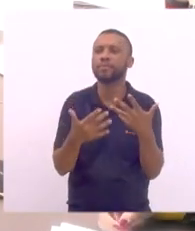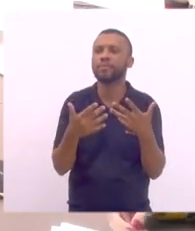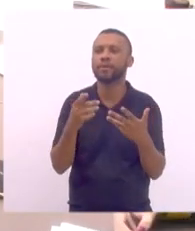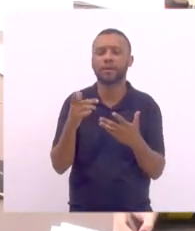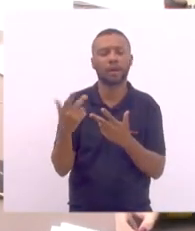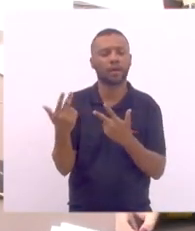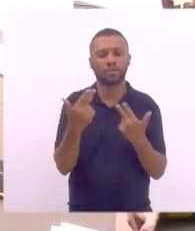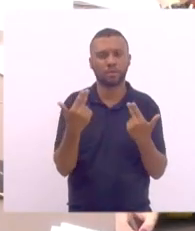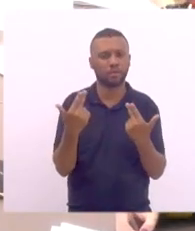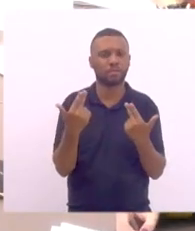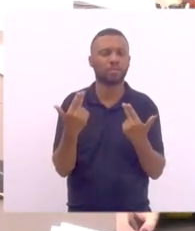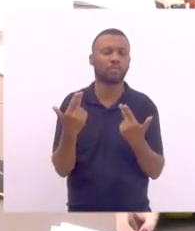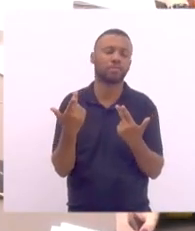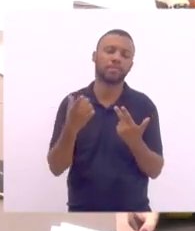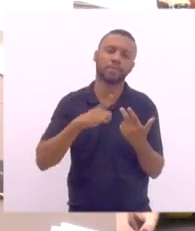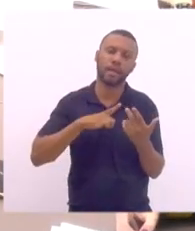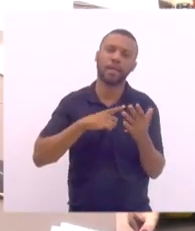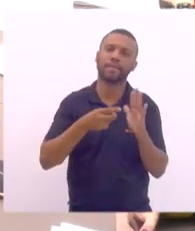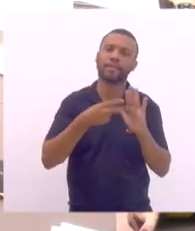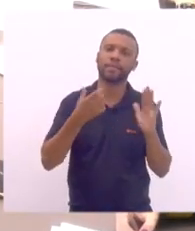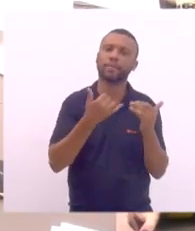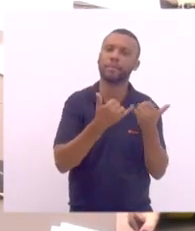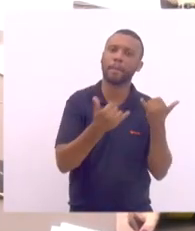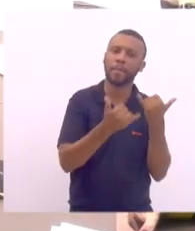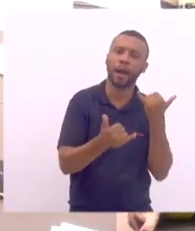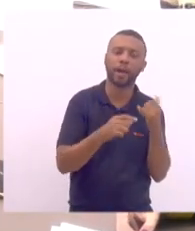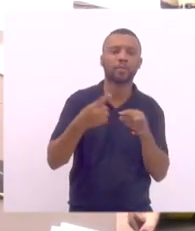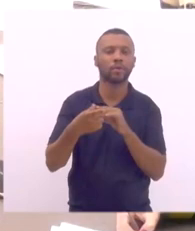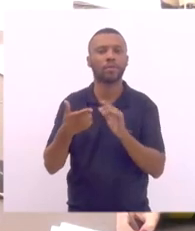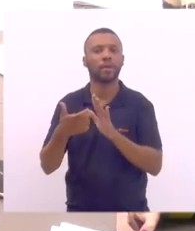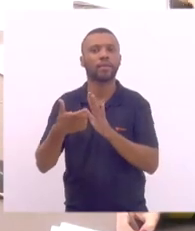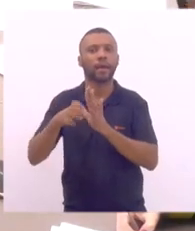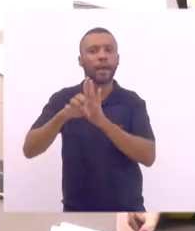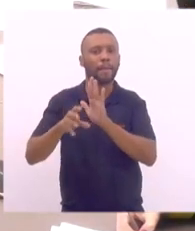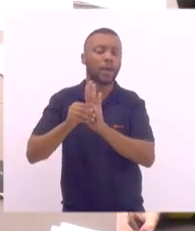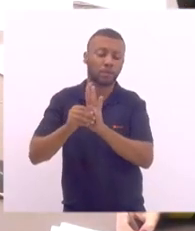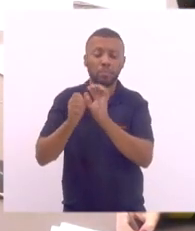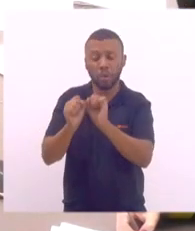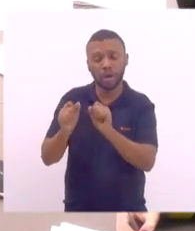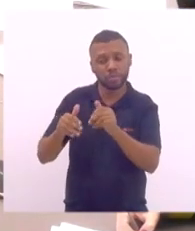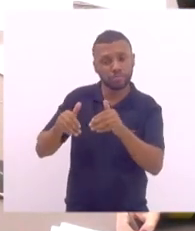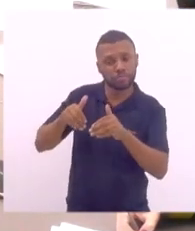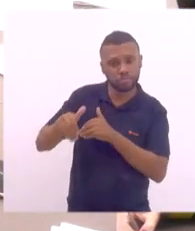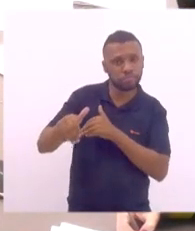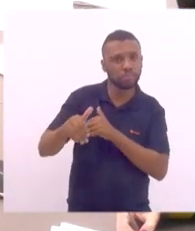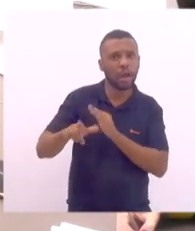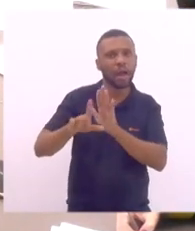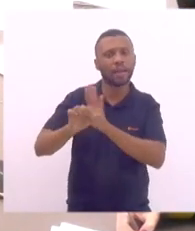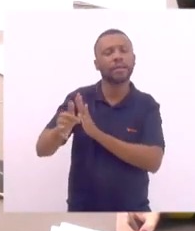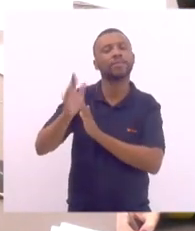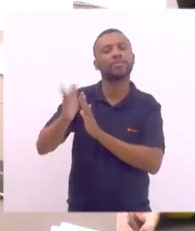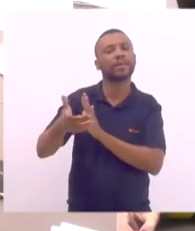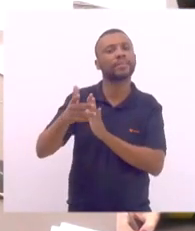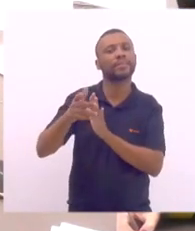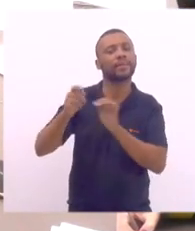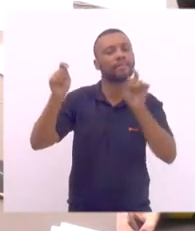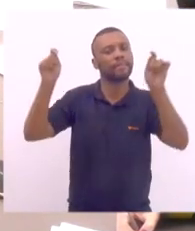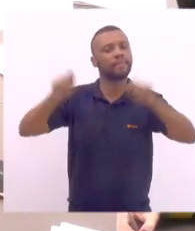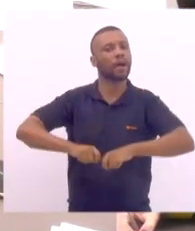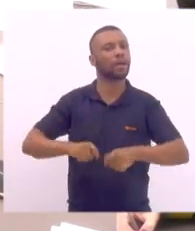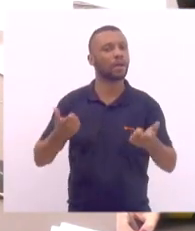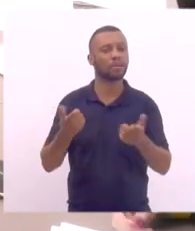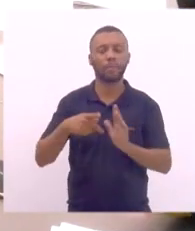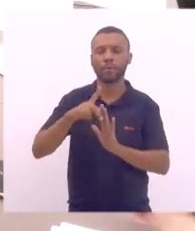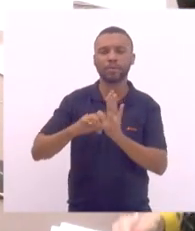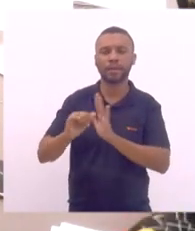falou, será vetado parcial e eu faço as emendas. Isso. Já pode preparar, porque já está valendo. A lei já está valendo. Você vai fazer um projeto de